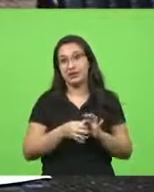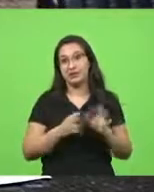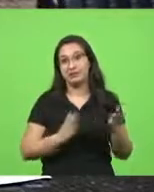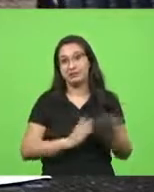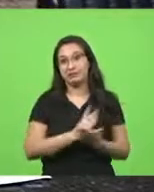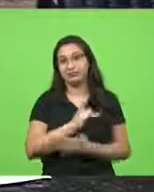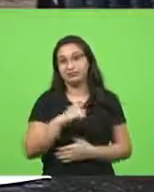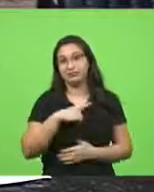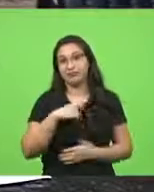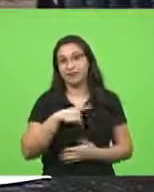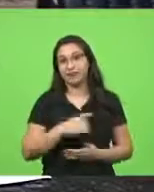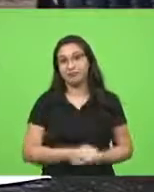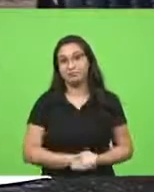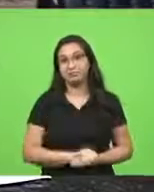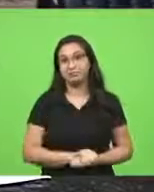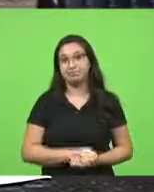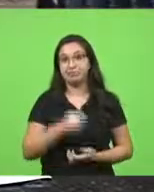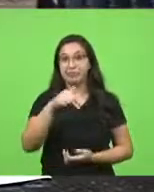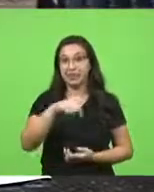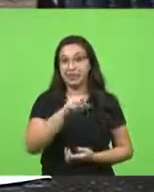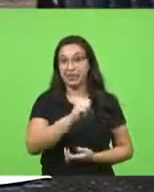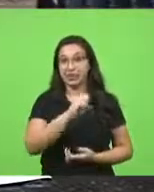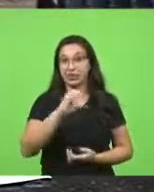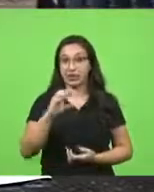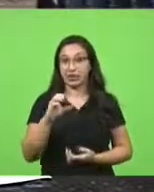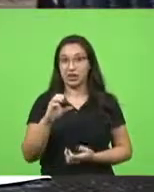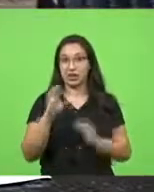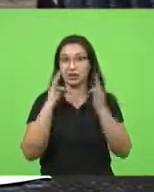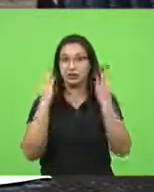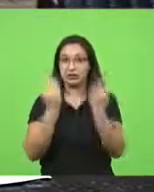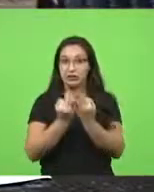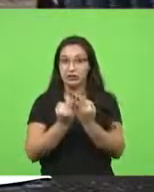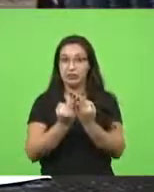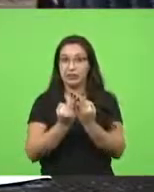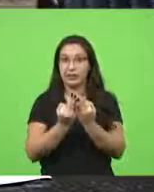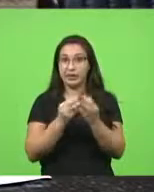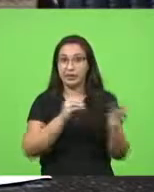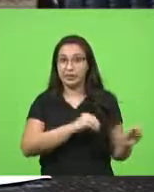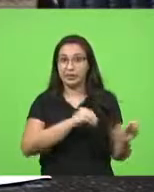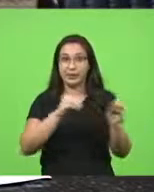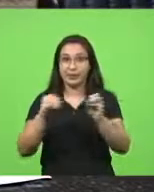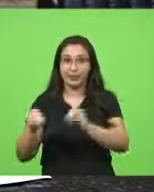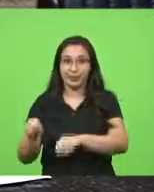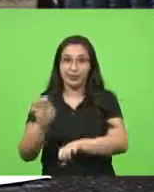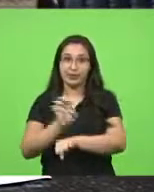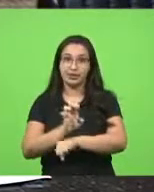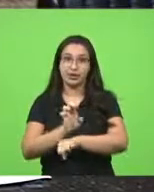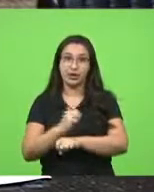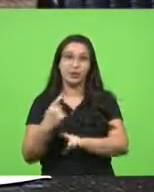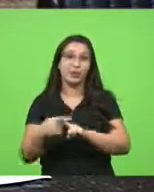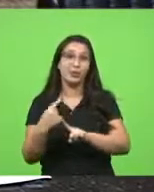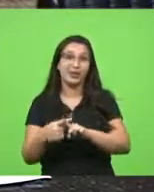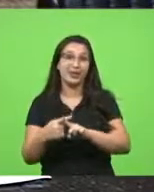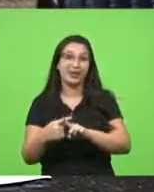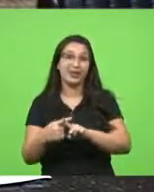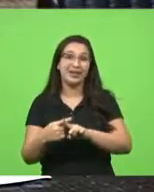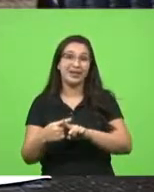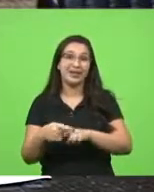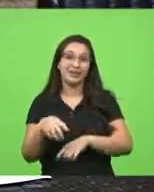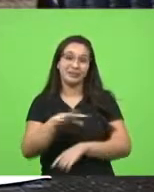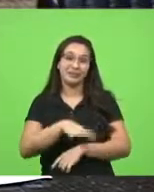Nós vamos fazer um catarinense, uma família catarinense, se mudar de estado, porque nós estamos sendo